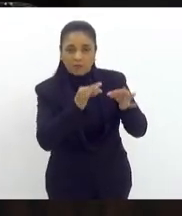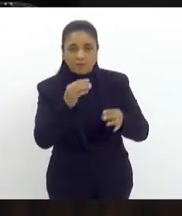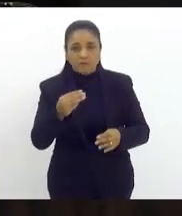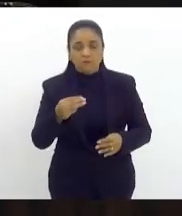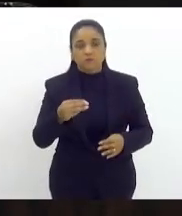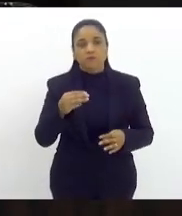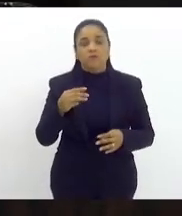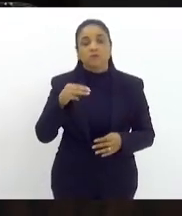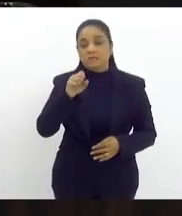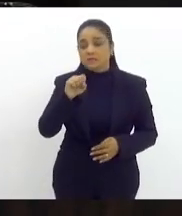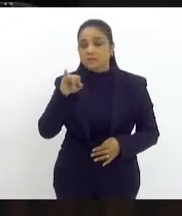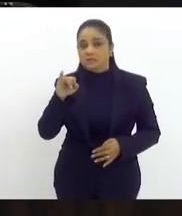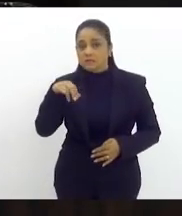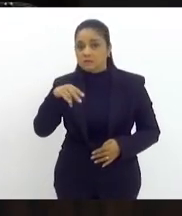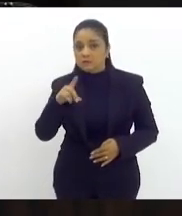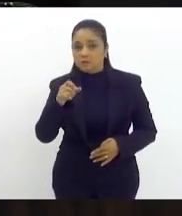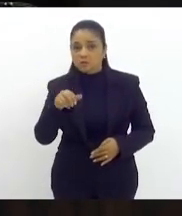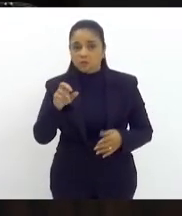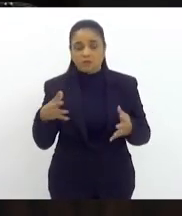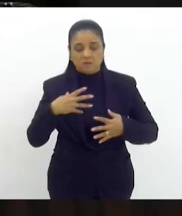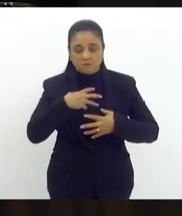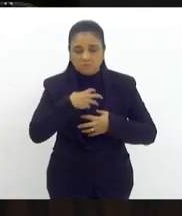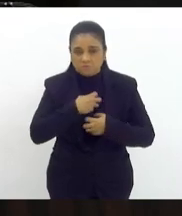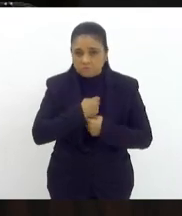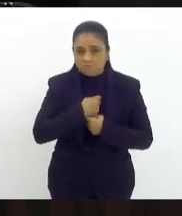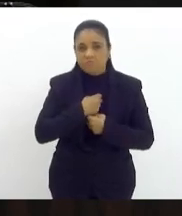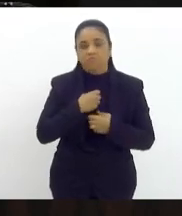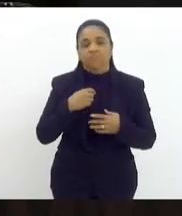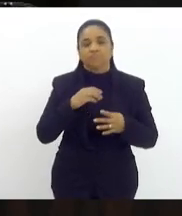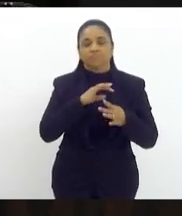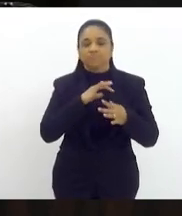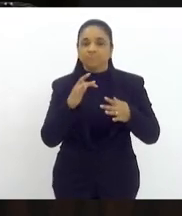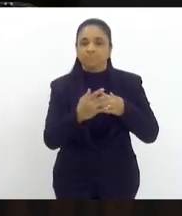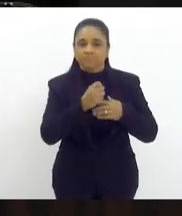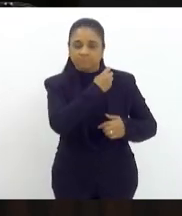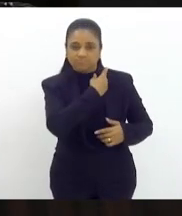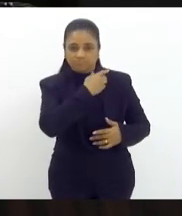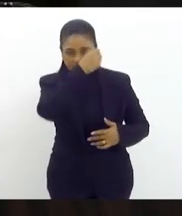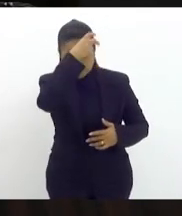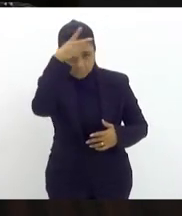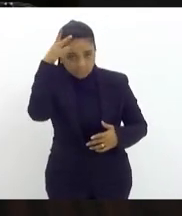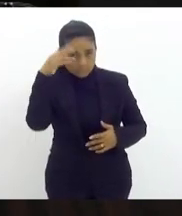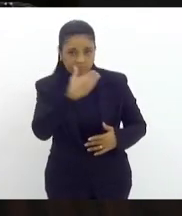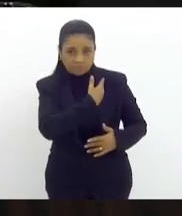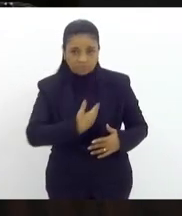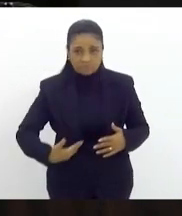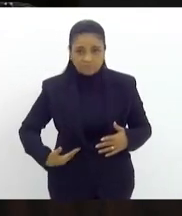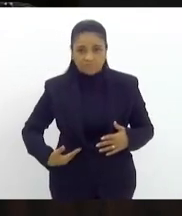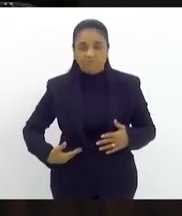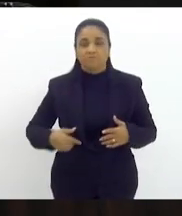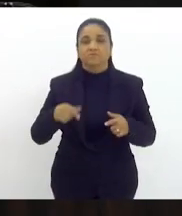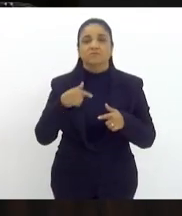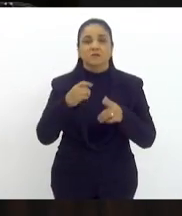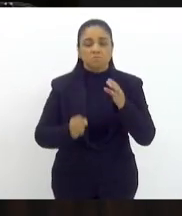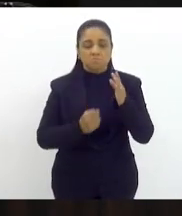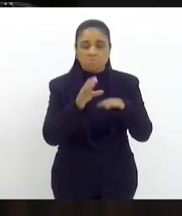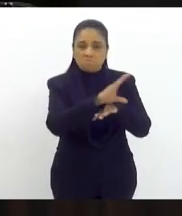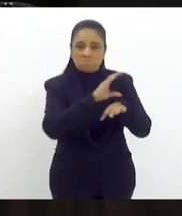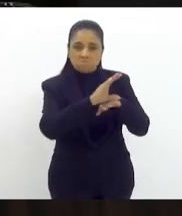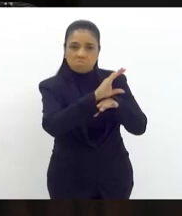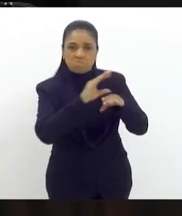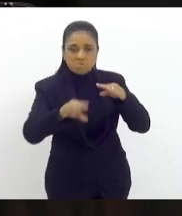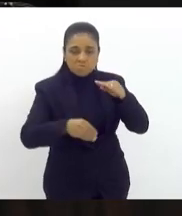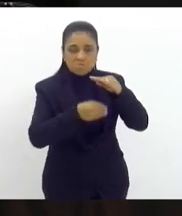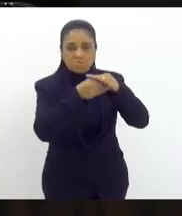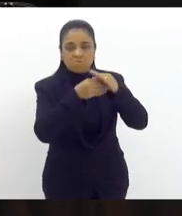depressão na rede pública de saúde e das outras providências. Aparecei das comissões de Constituição e Justiça